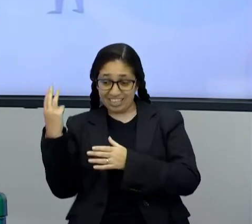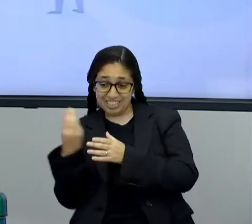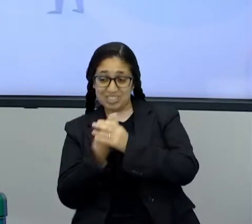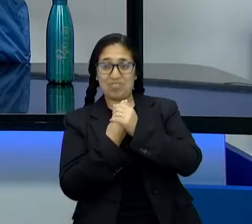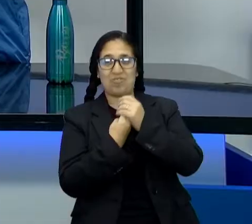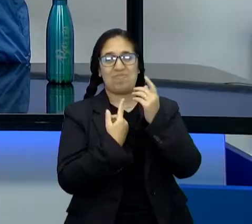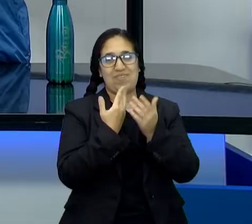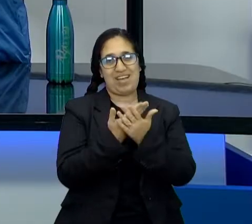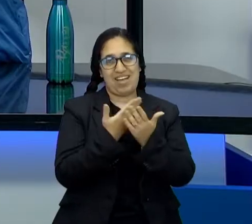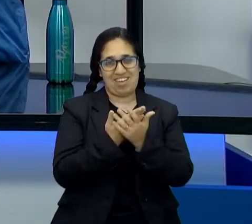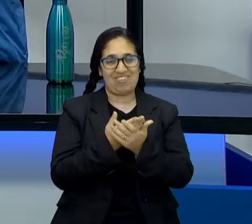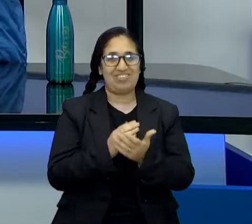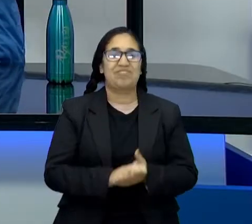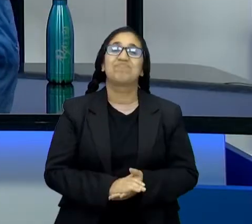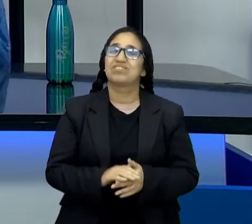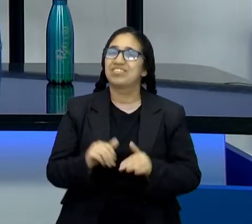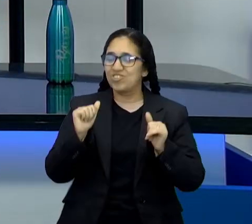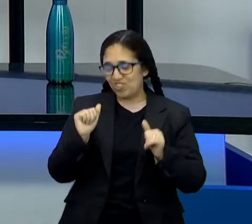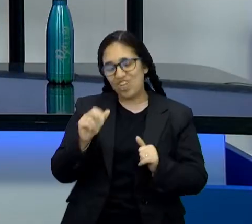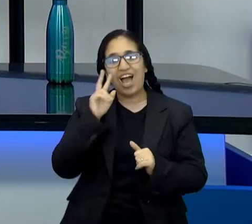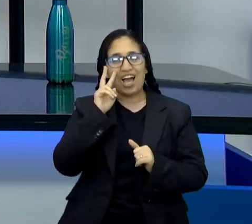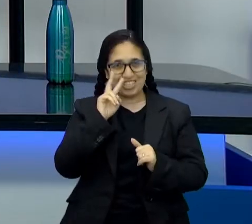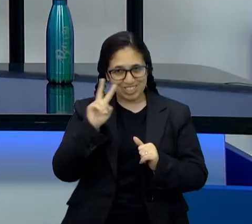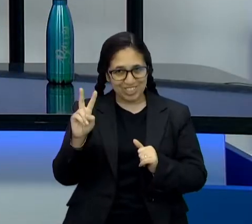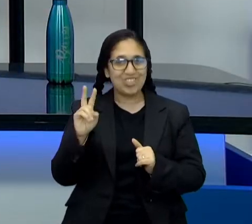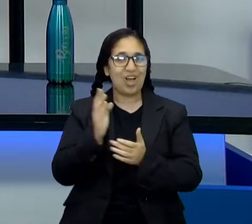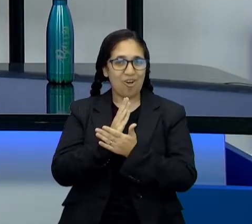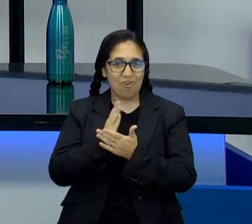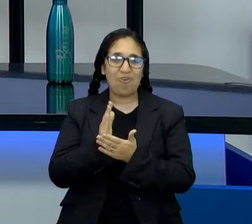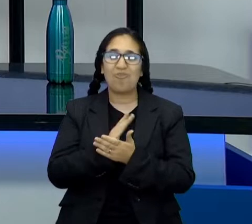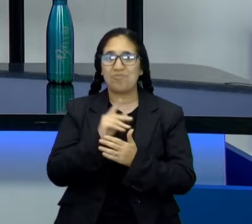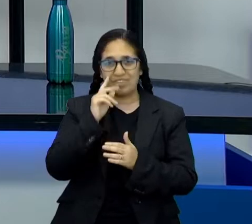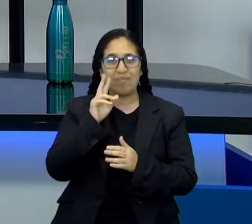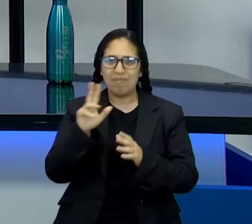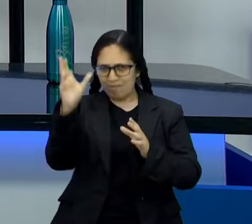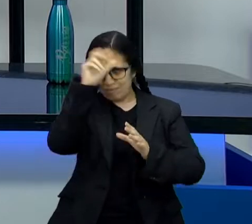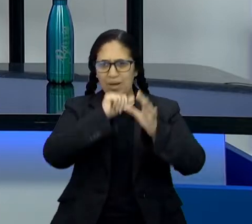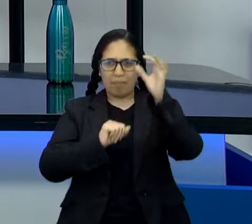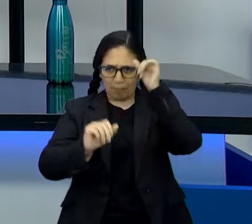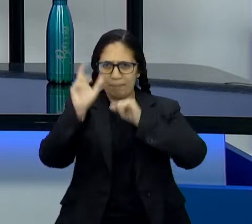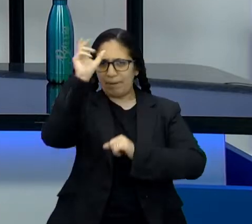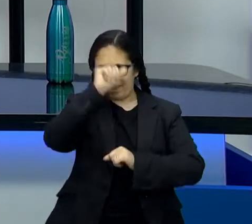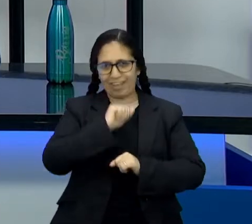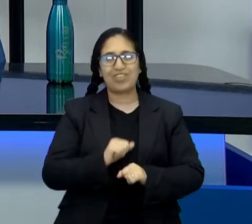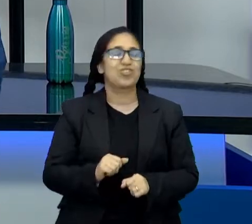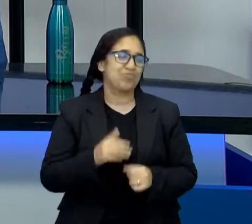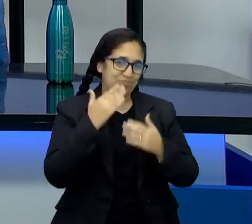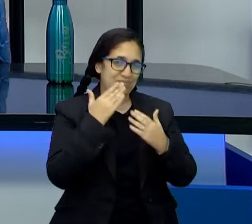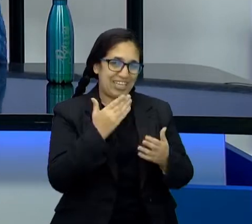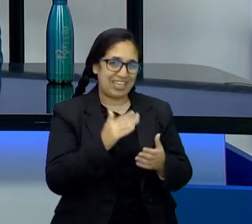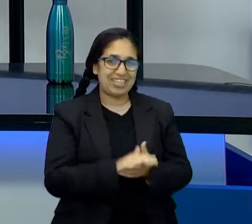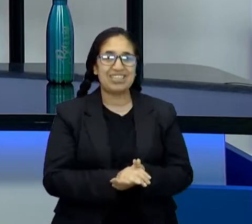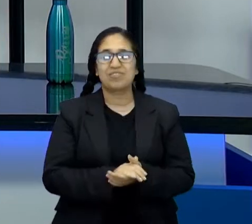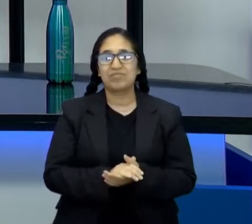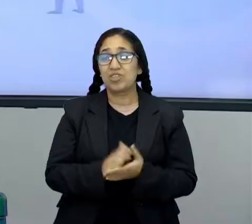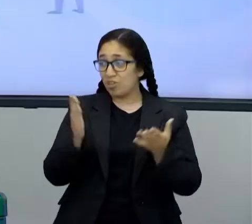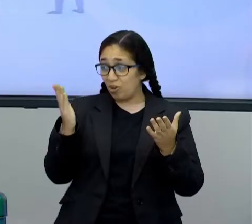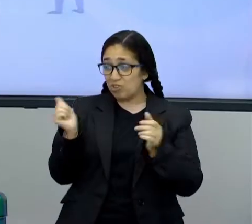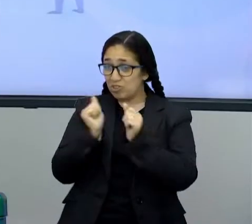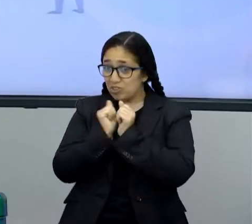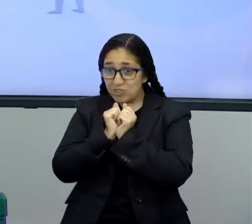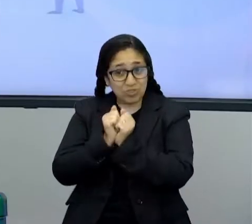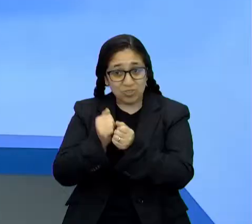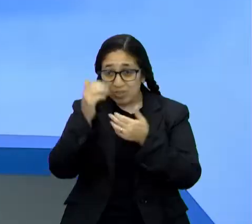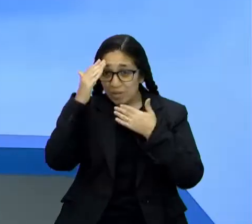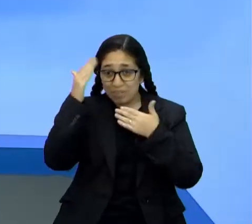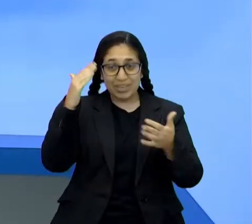1? Mas assim, já assisti algumas e a gente é possível que a gente aprende bastante. Eu aprendi bastante. E com você aqui a gente vai aprender mais ainda.